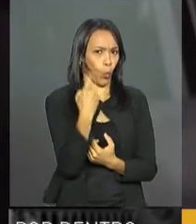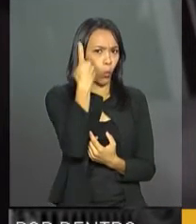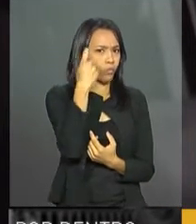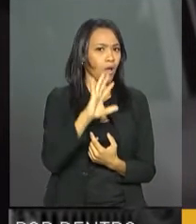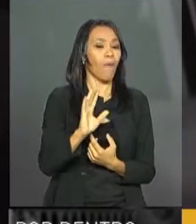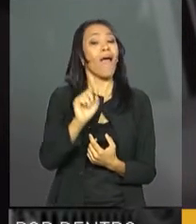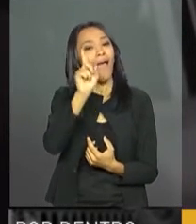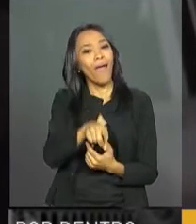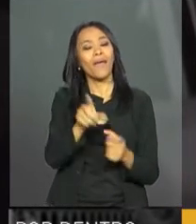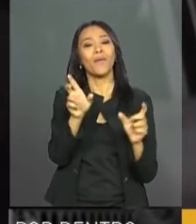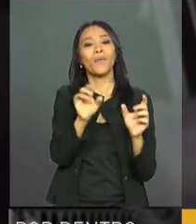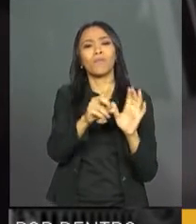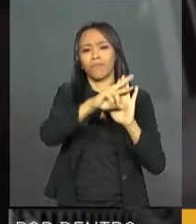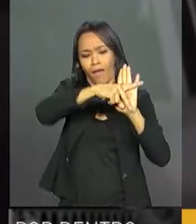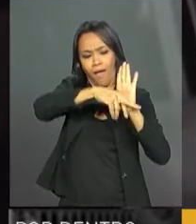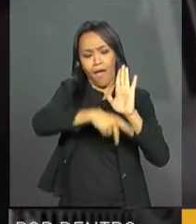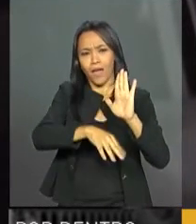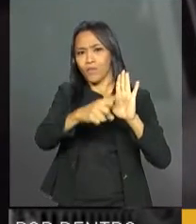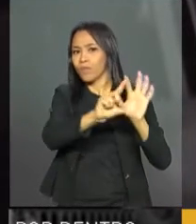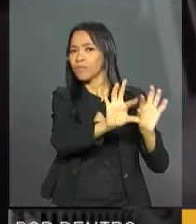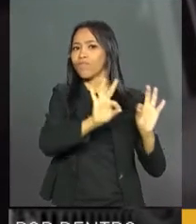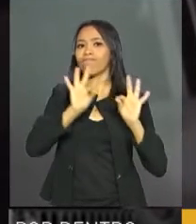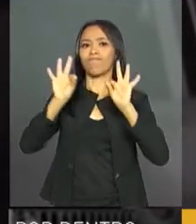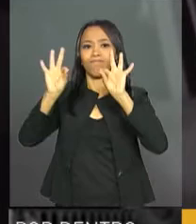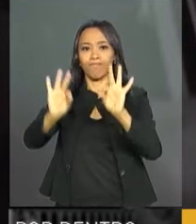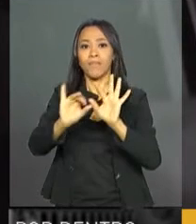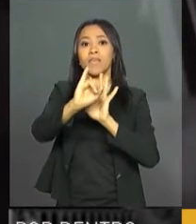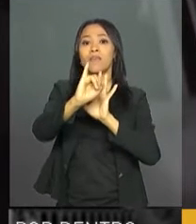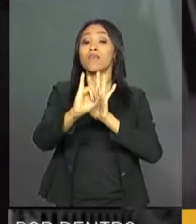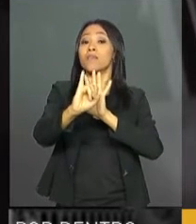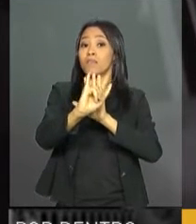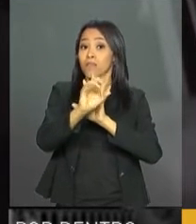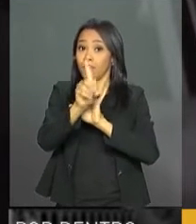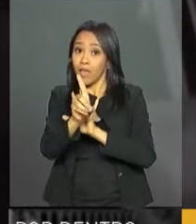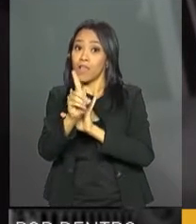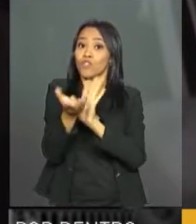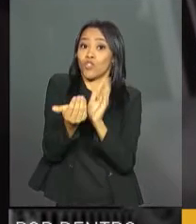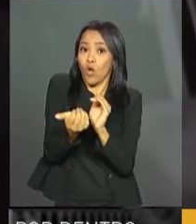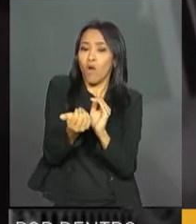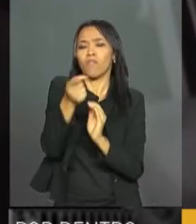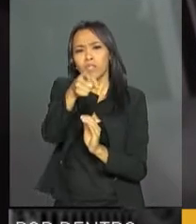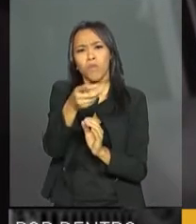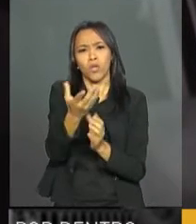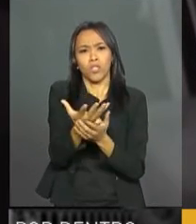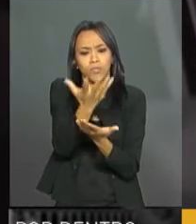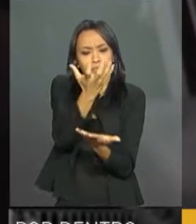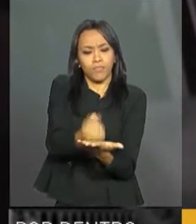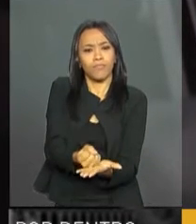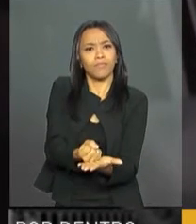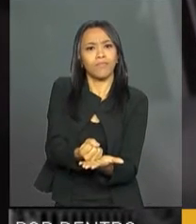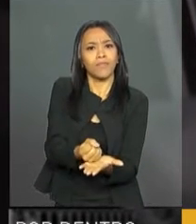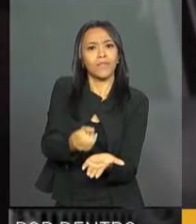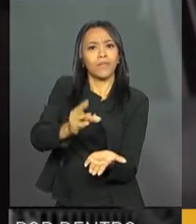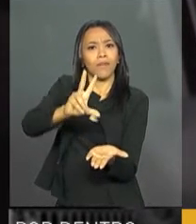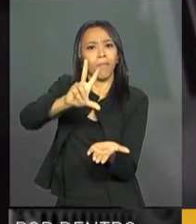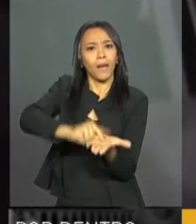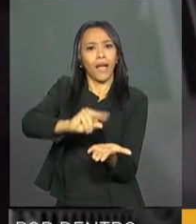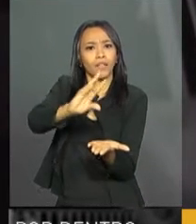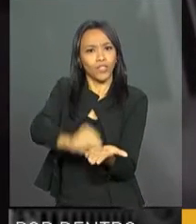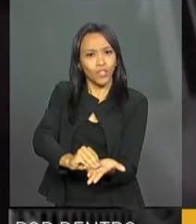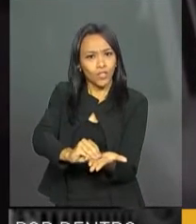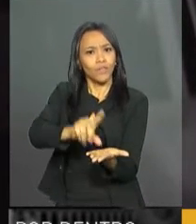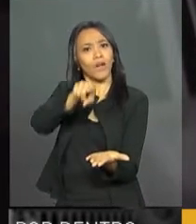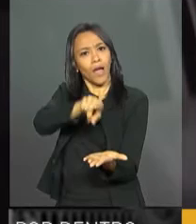é o ID Jovem, que você pode baixar o aplicativo no seu smartphone, só colocar ID Jovem, e aí você vai conseguir